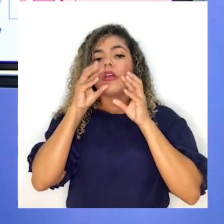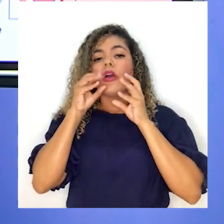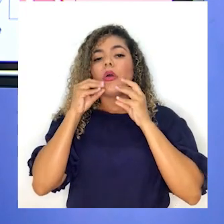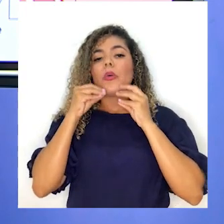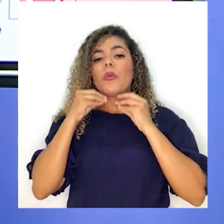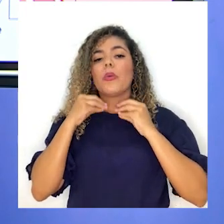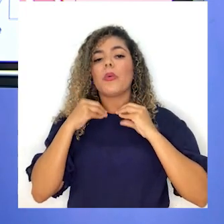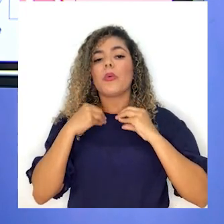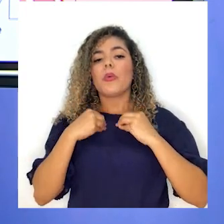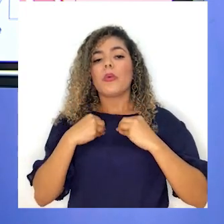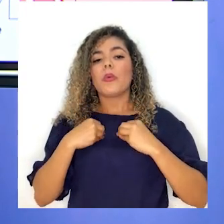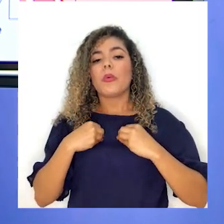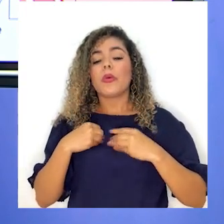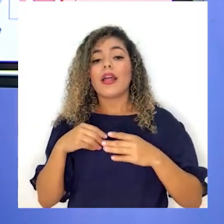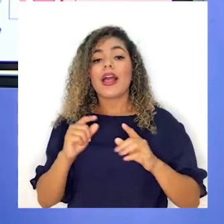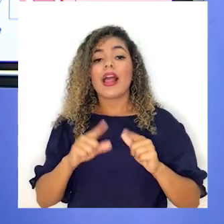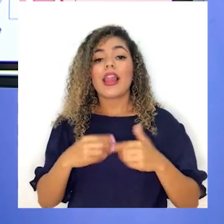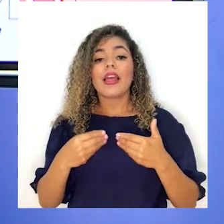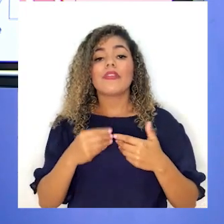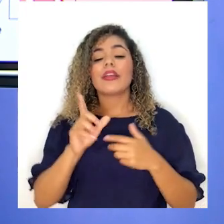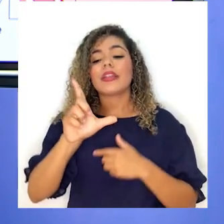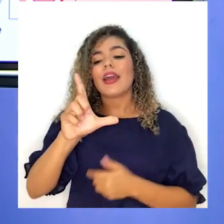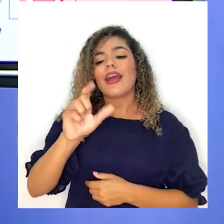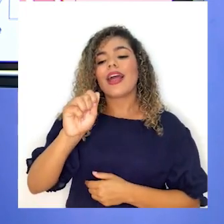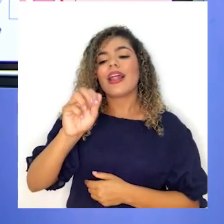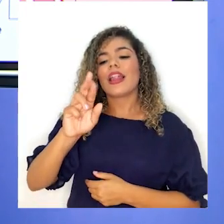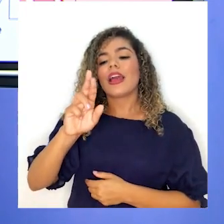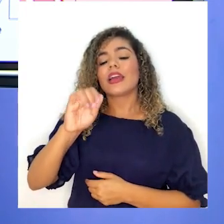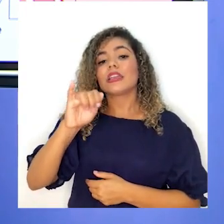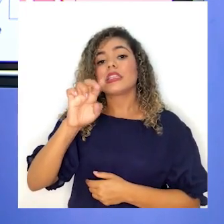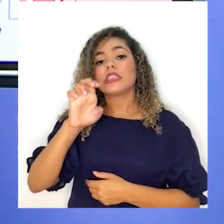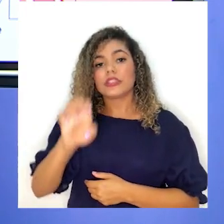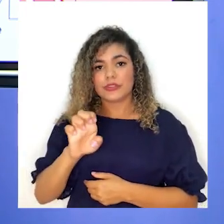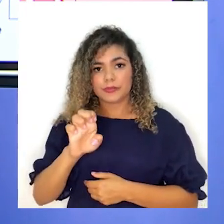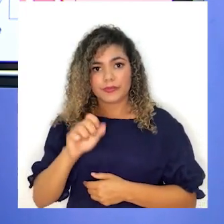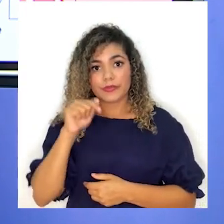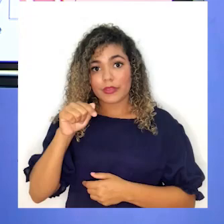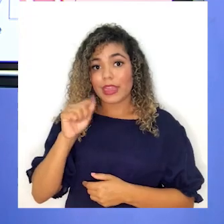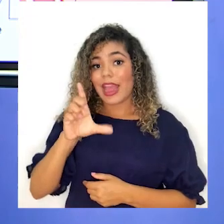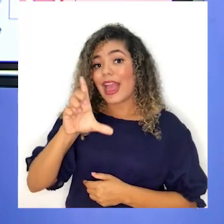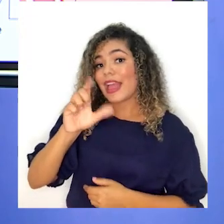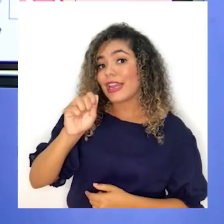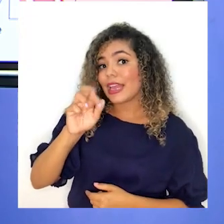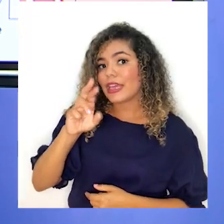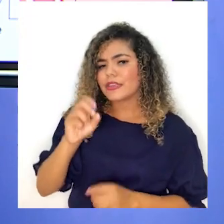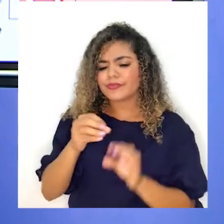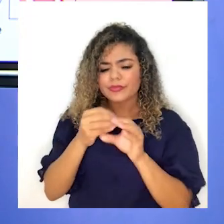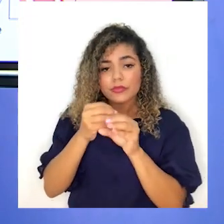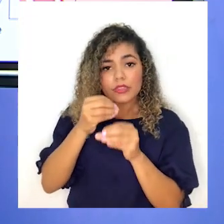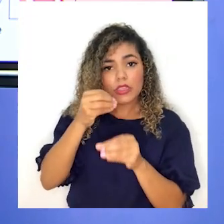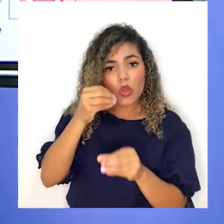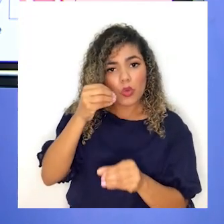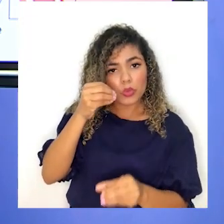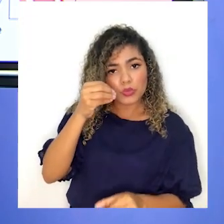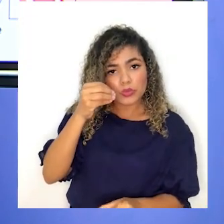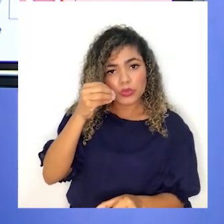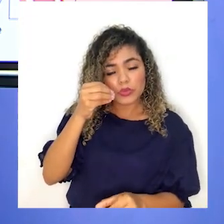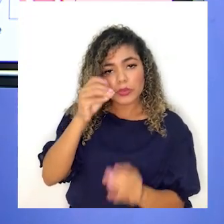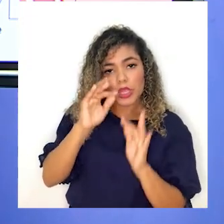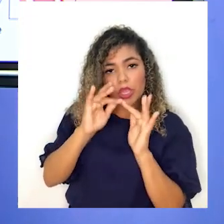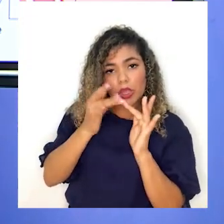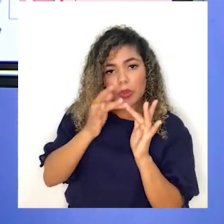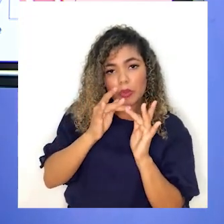é a laringe. A laringe é um tubo que conecta a faringe à